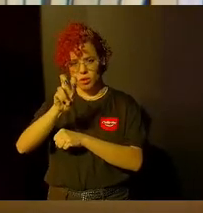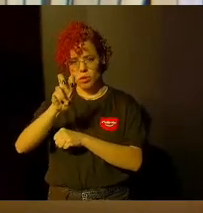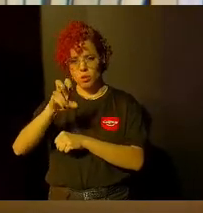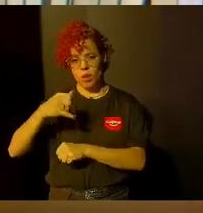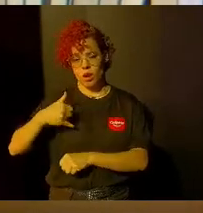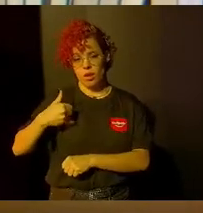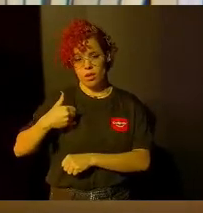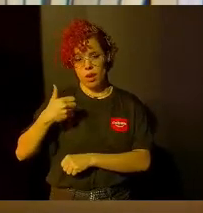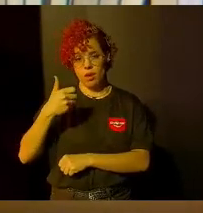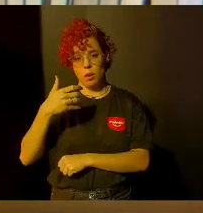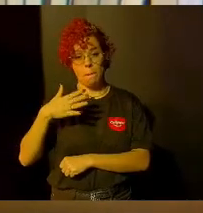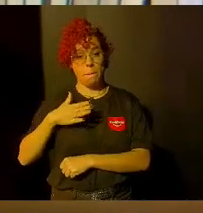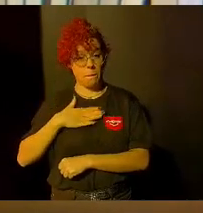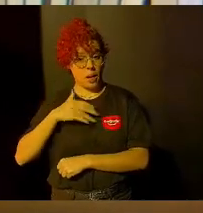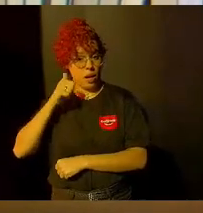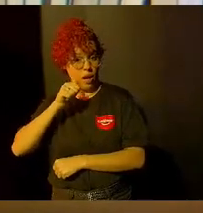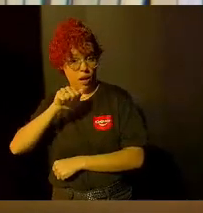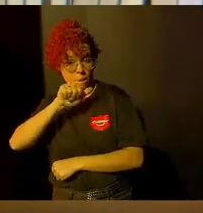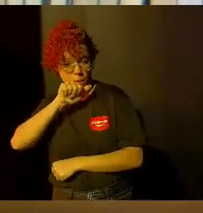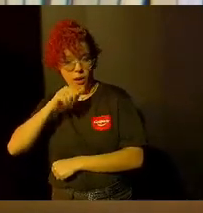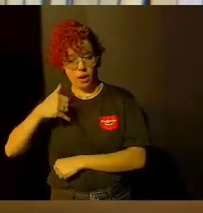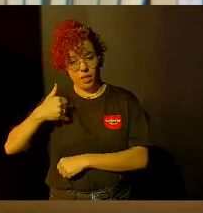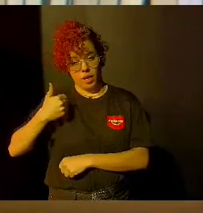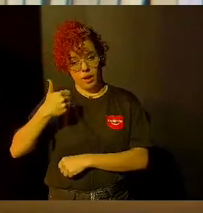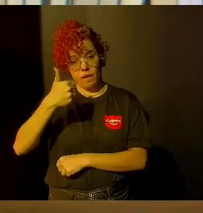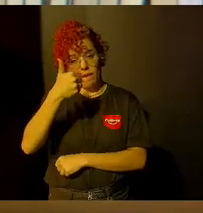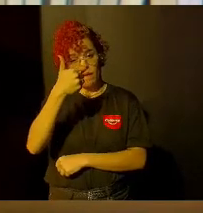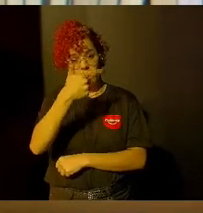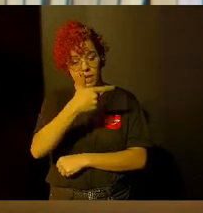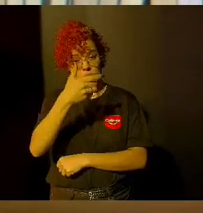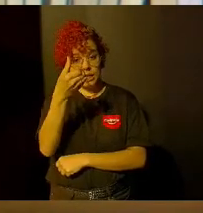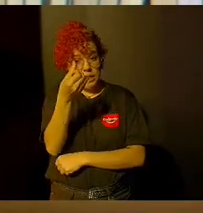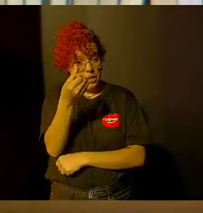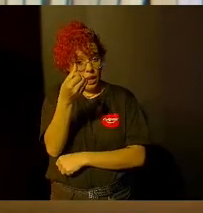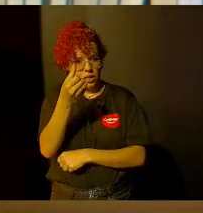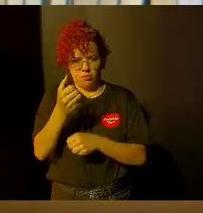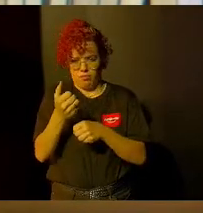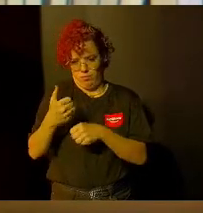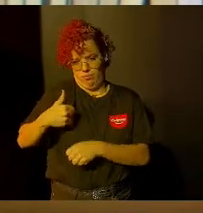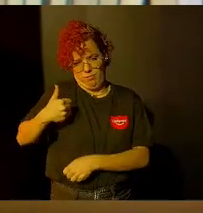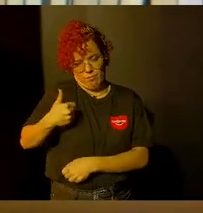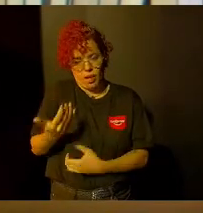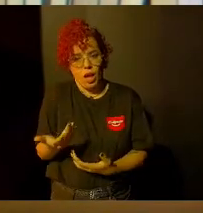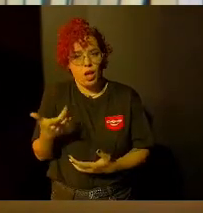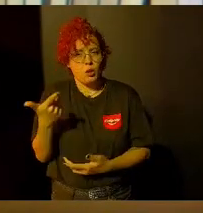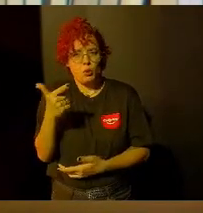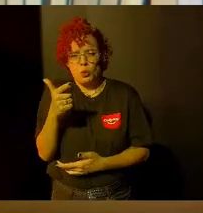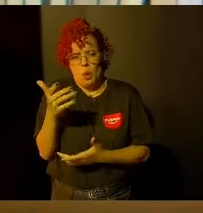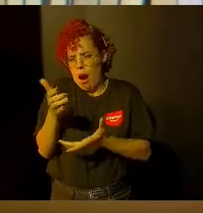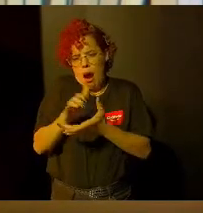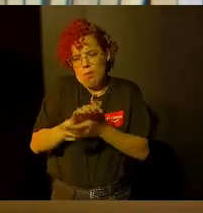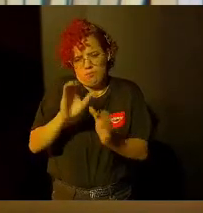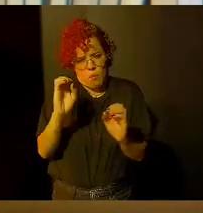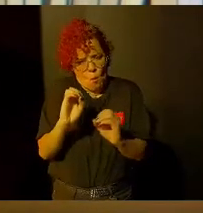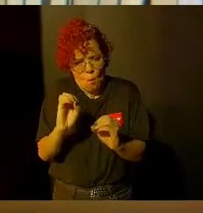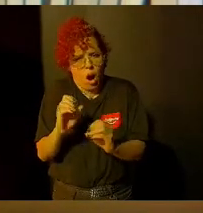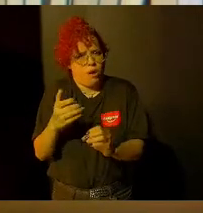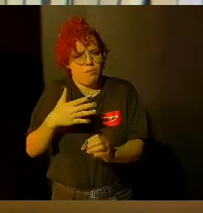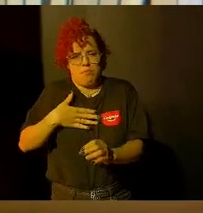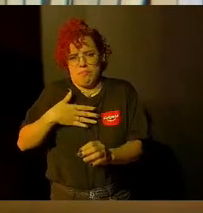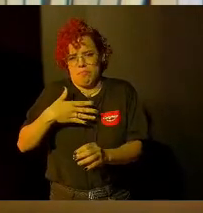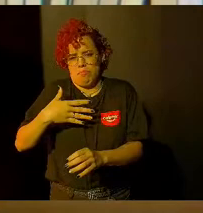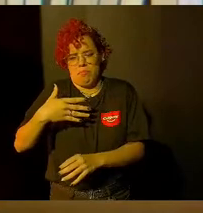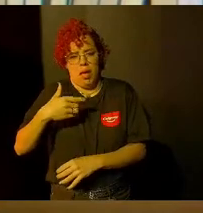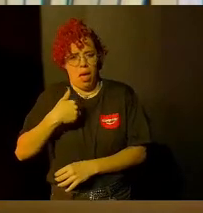anos ou seja ela na verdade ainda não era casada ainda não tinha tido nem nem a mim nem